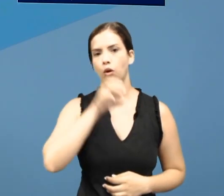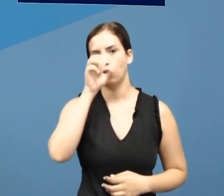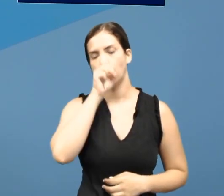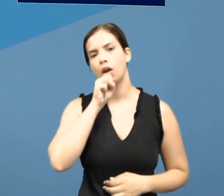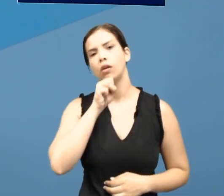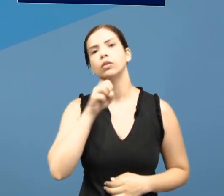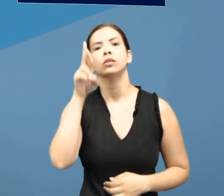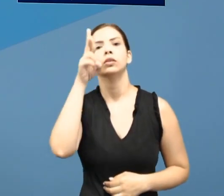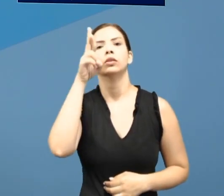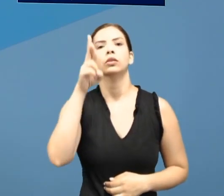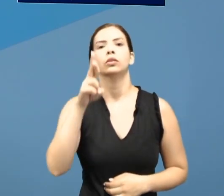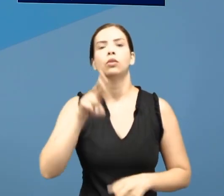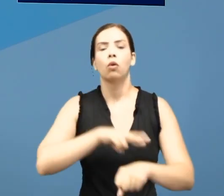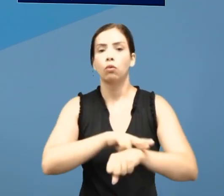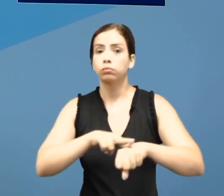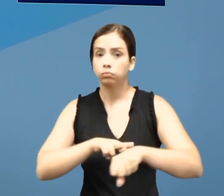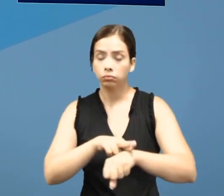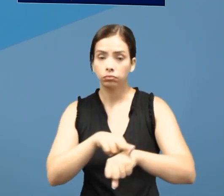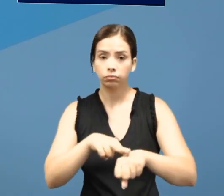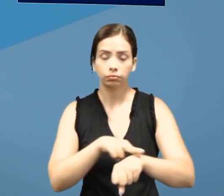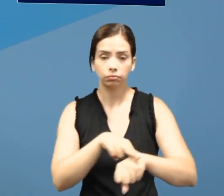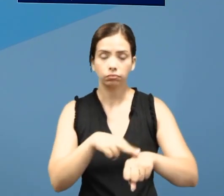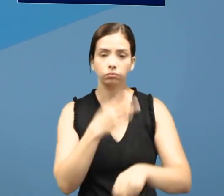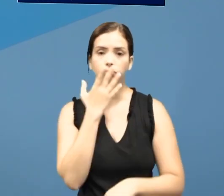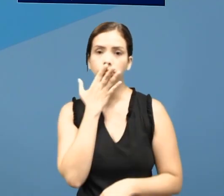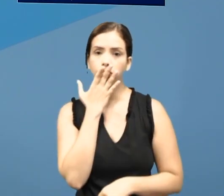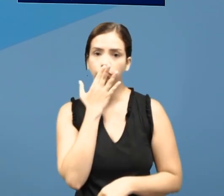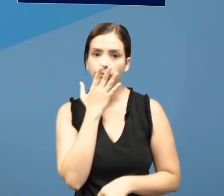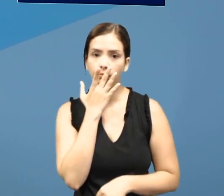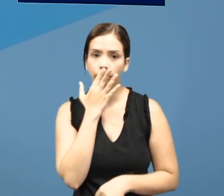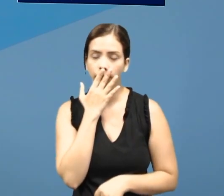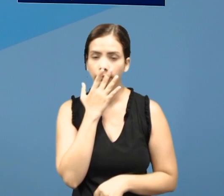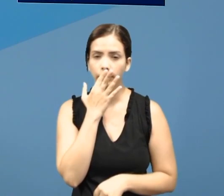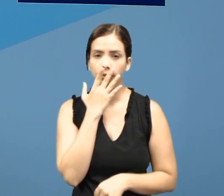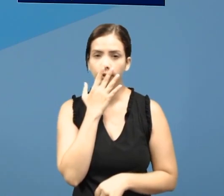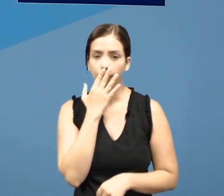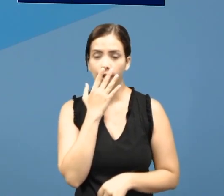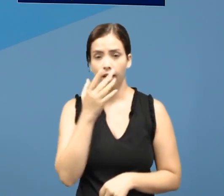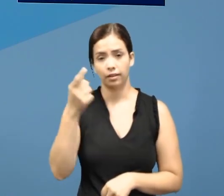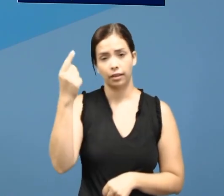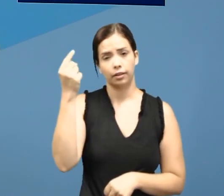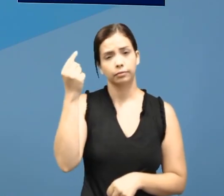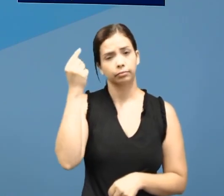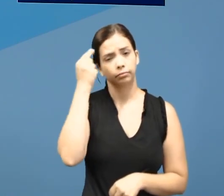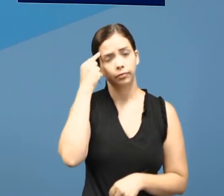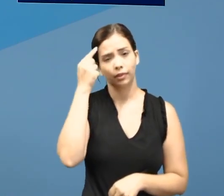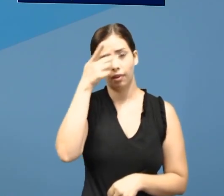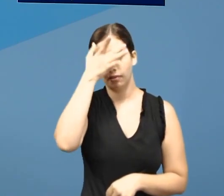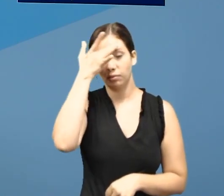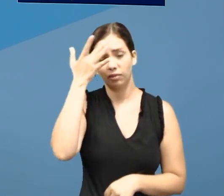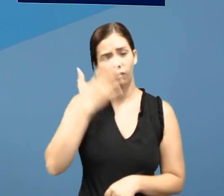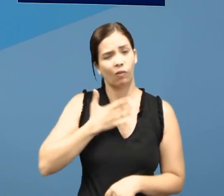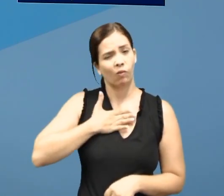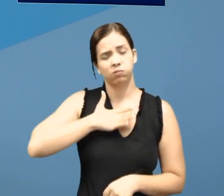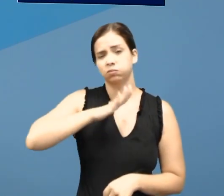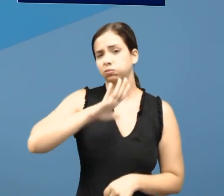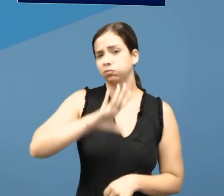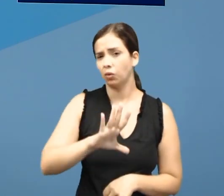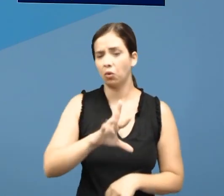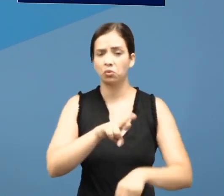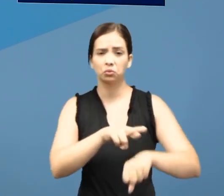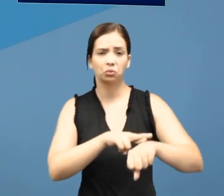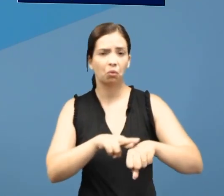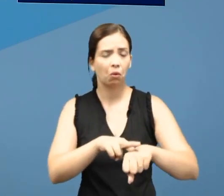O roxo, que é o roxo, é uma cor um pouco polêmica, porque tem gente que não gosta do roxo e tem gente que ama o roxo.